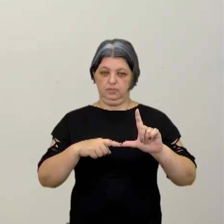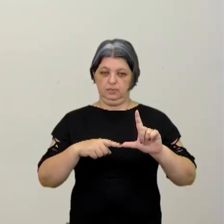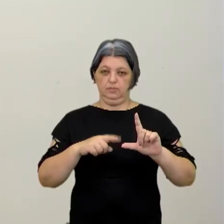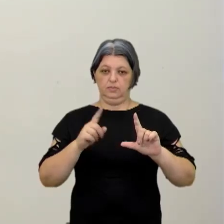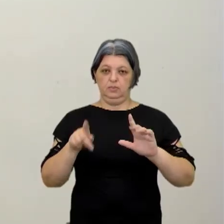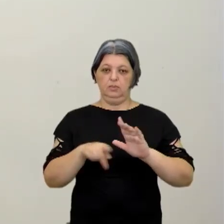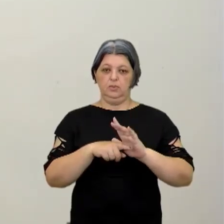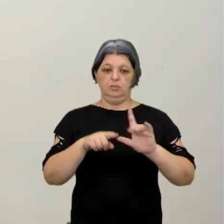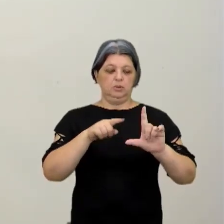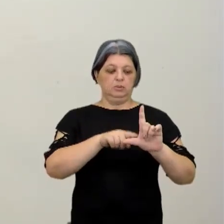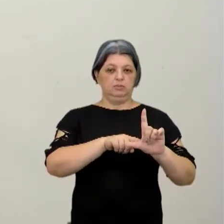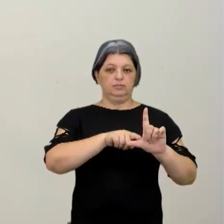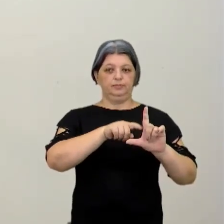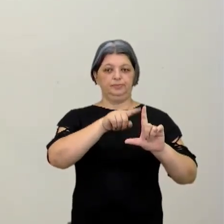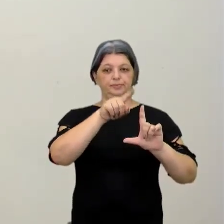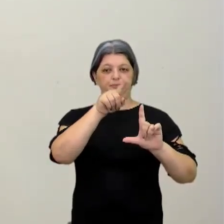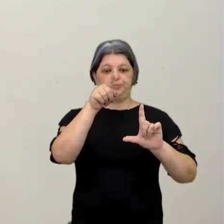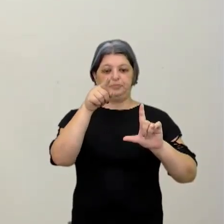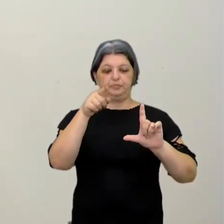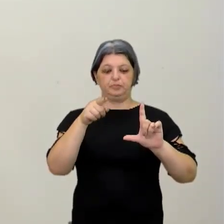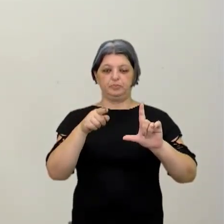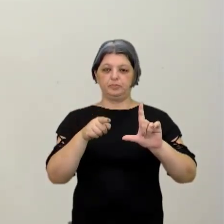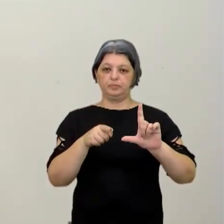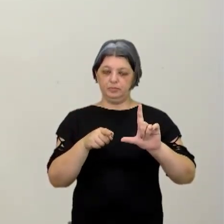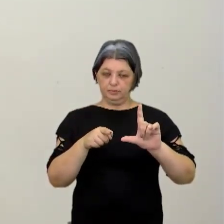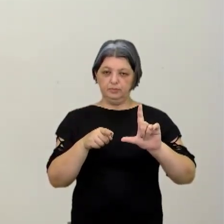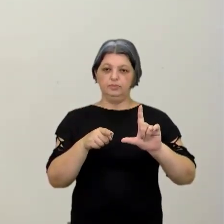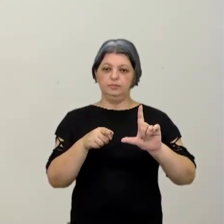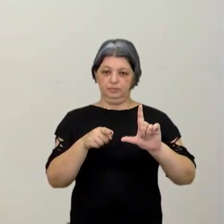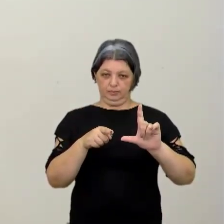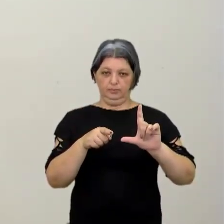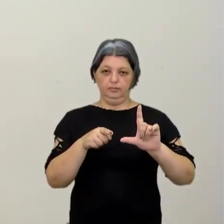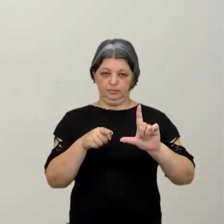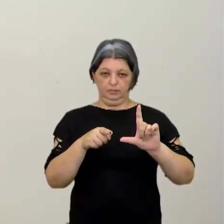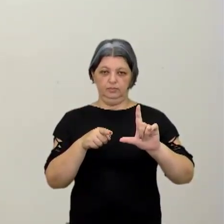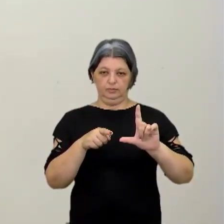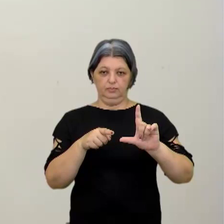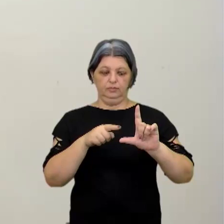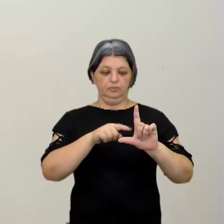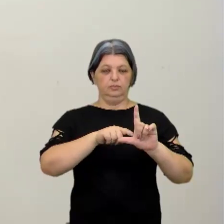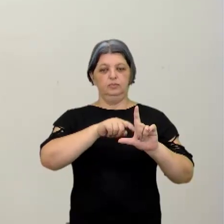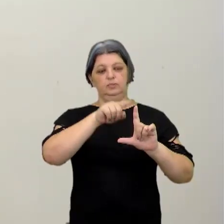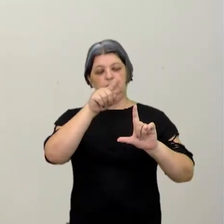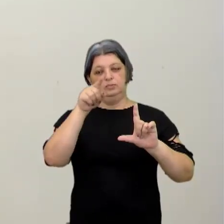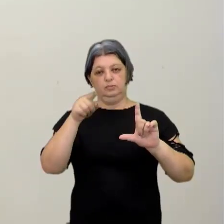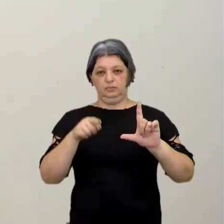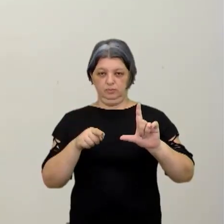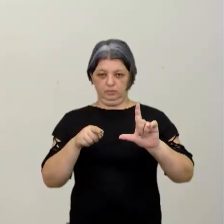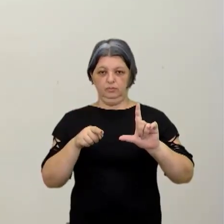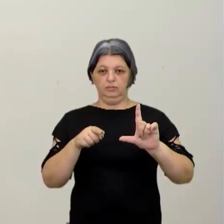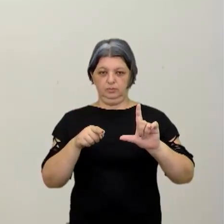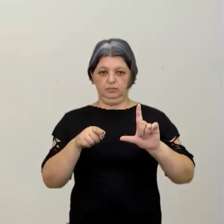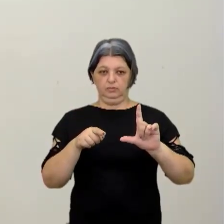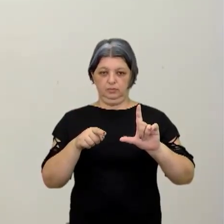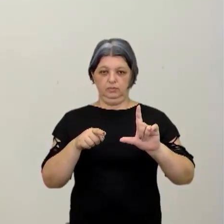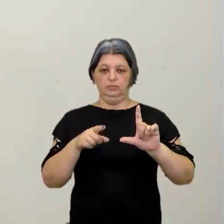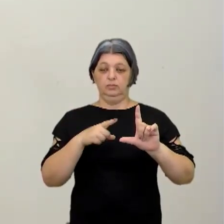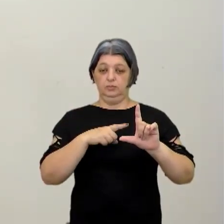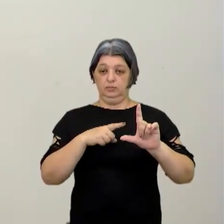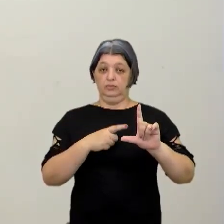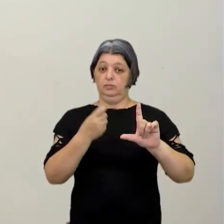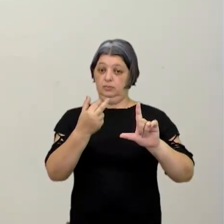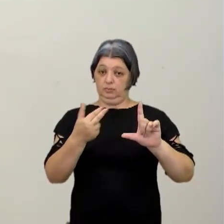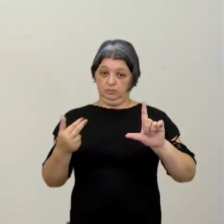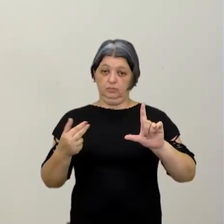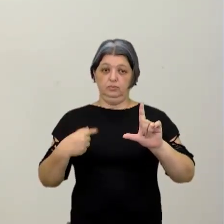parábola é virada para baixo a gente já sabe que esperar um passando por esses dois pontos aí virado para baixo só que existe um ponto